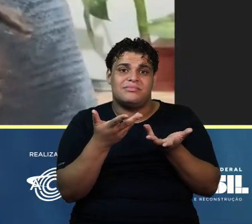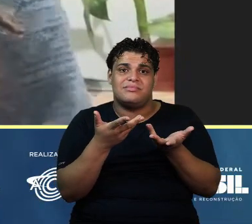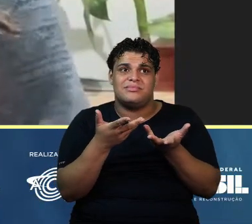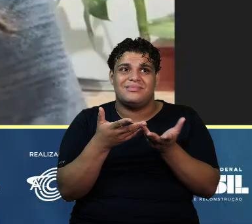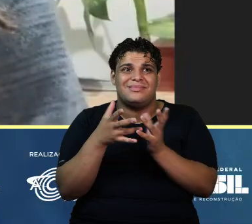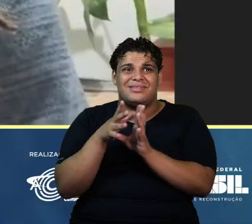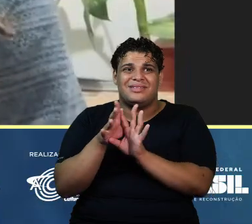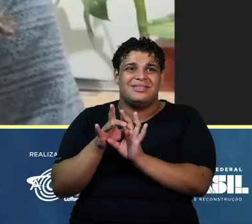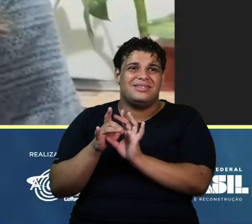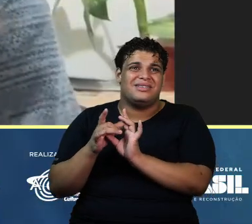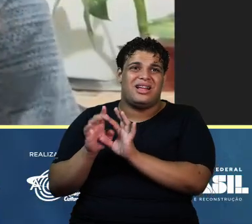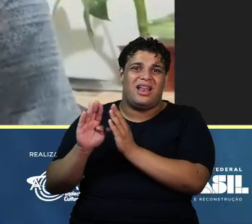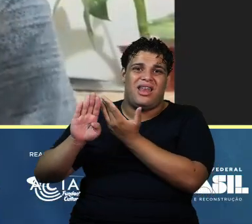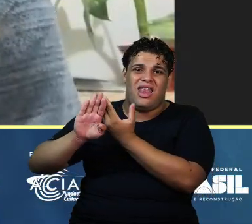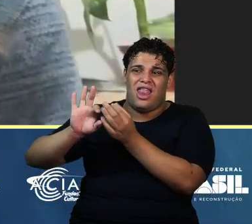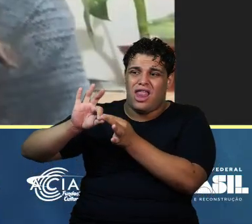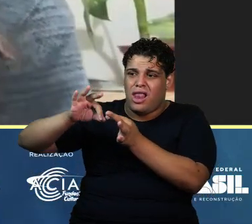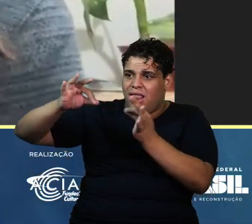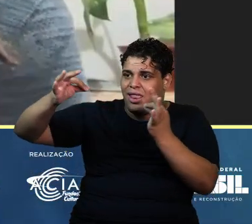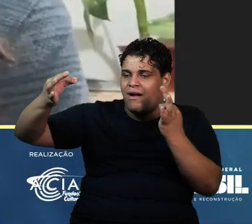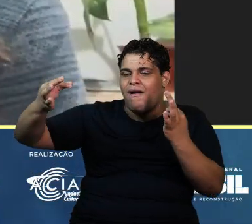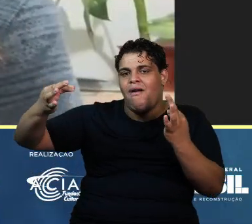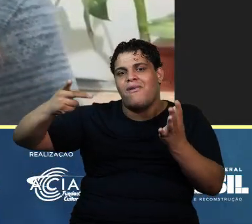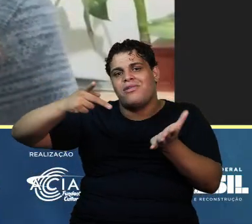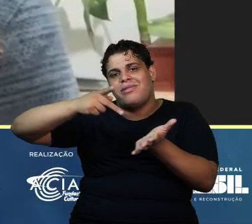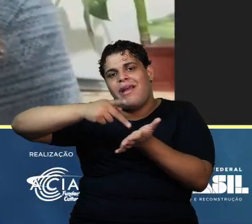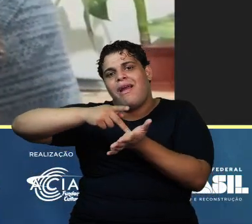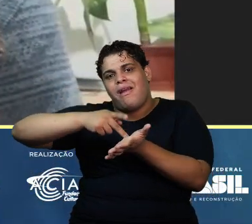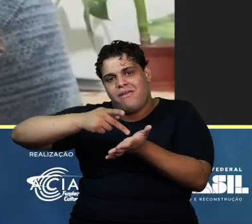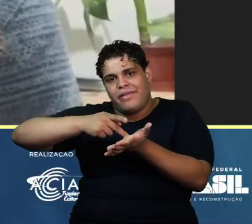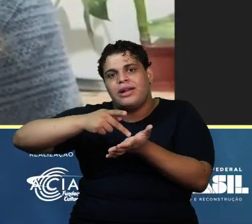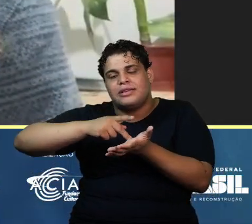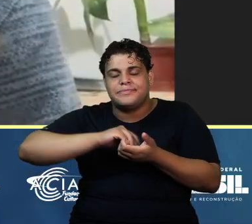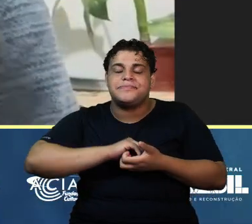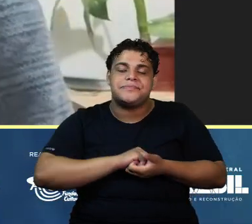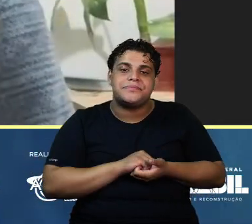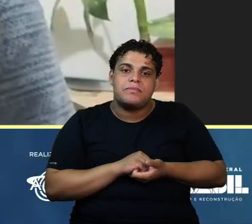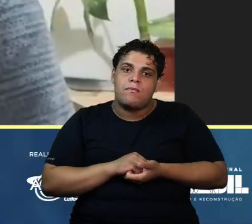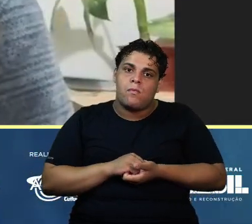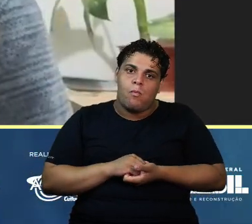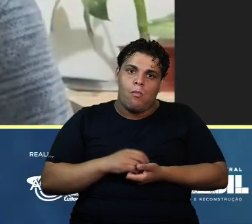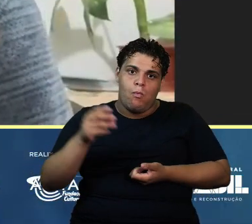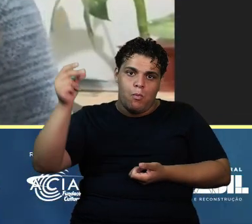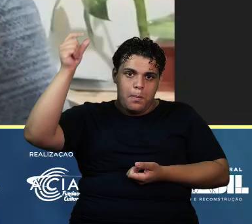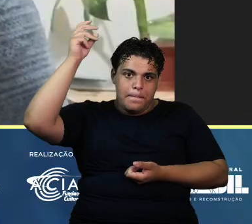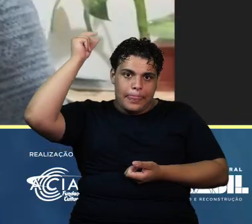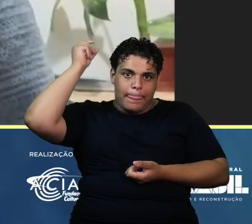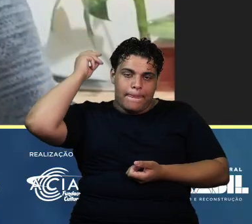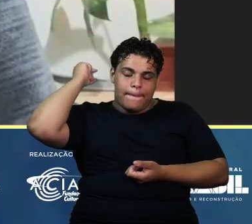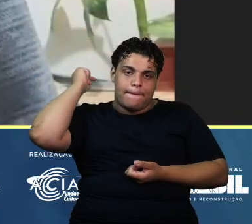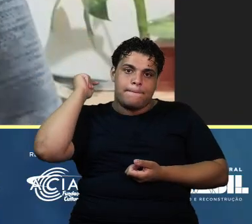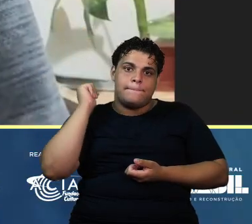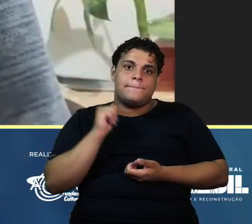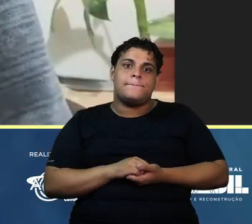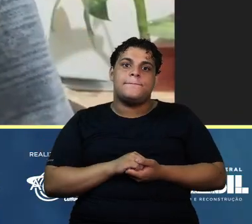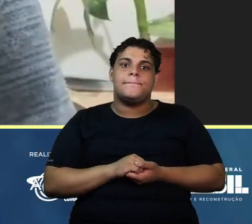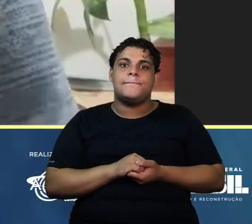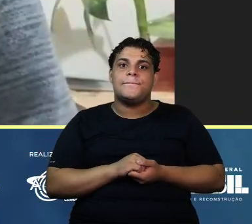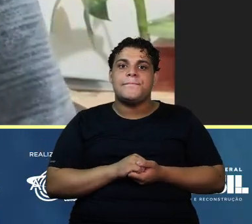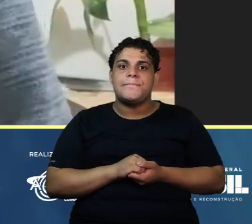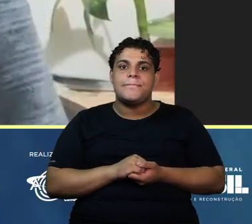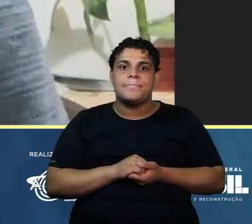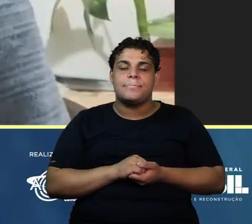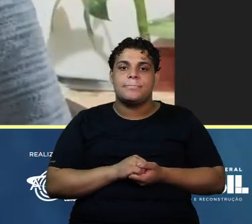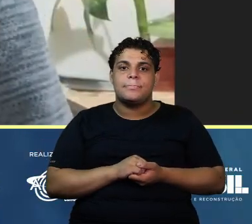da realidade delas, né? Então, é, desde quando eu saí da academia, eu